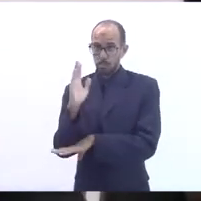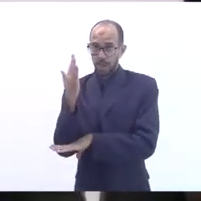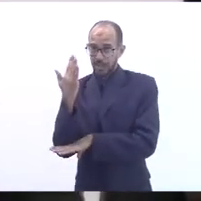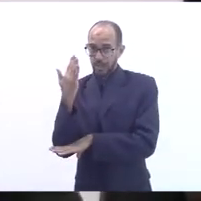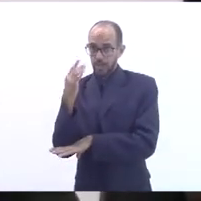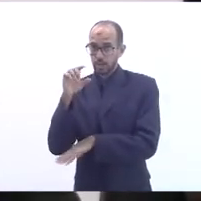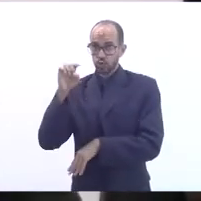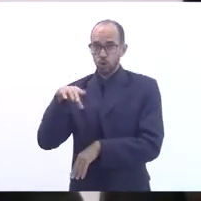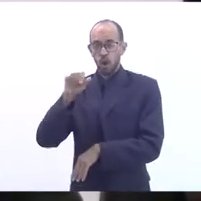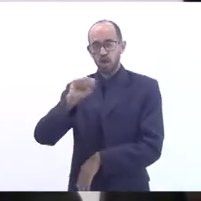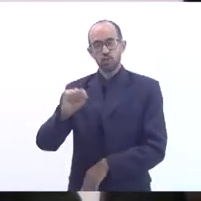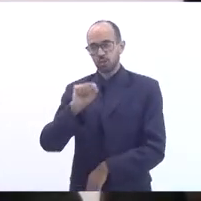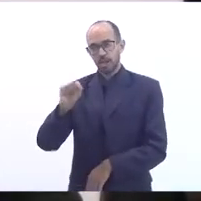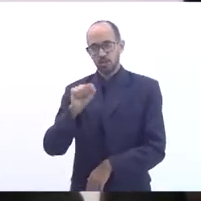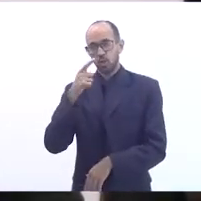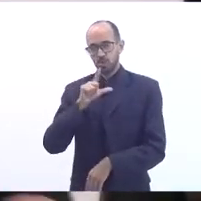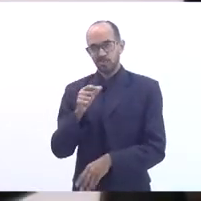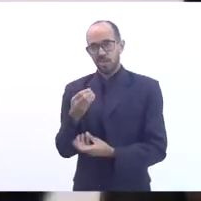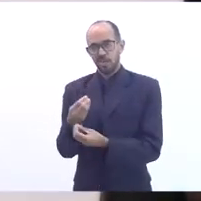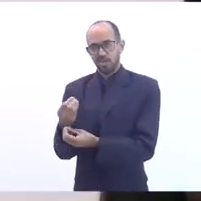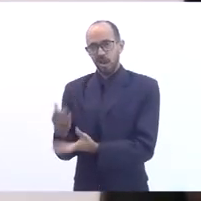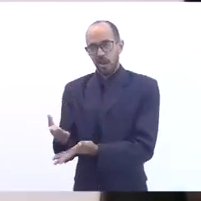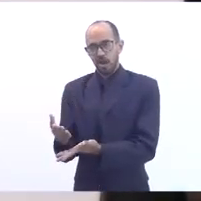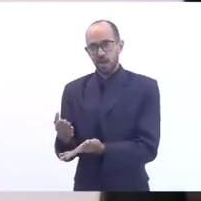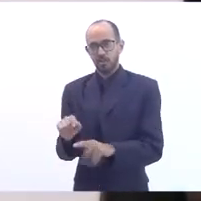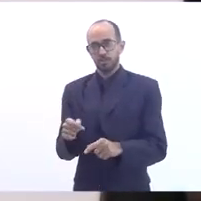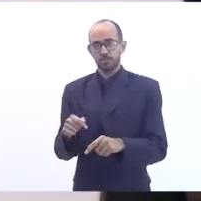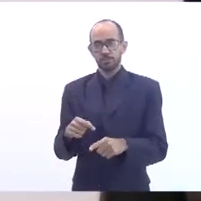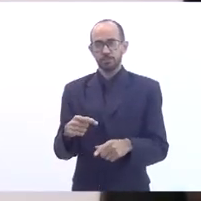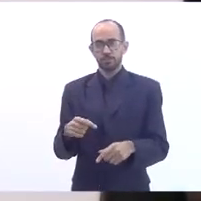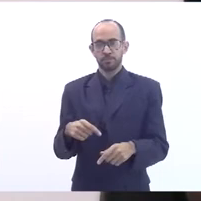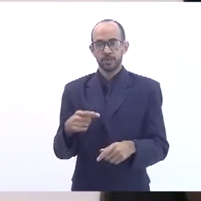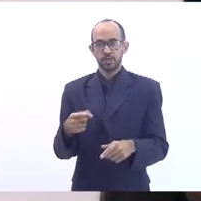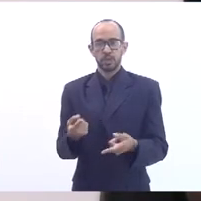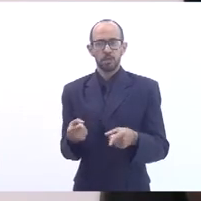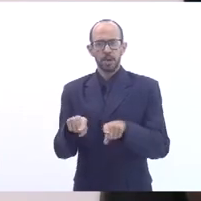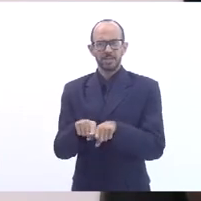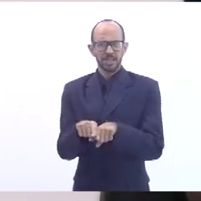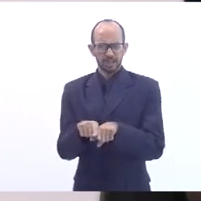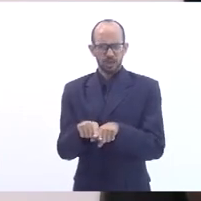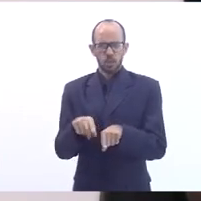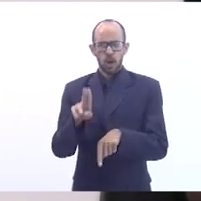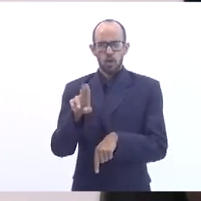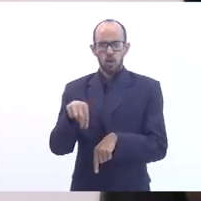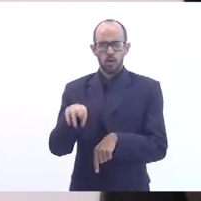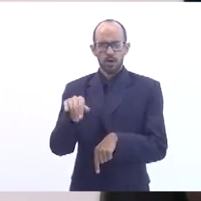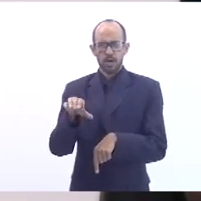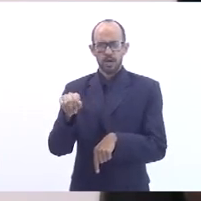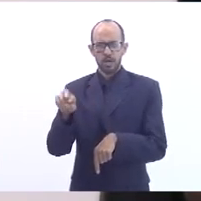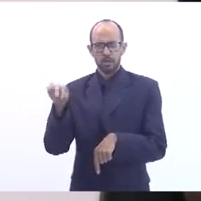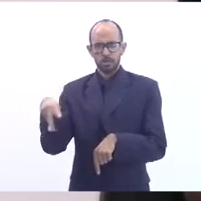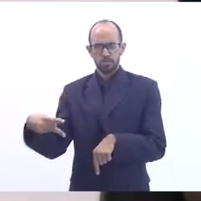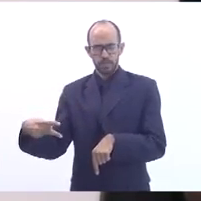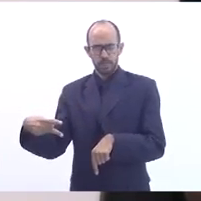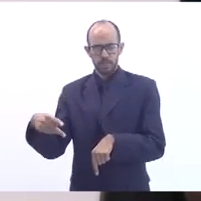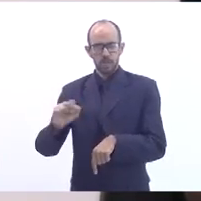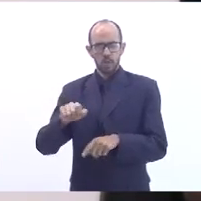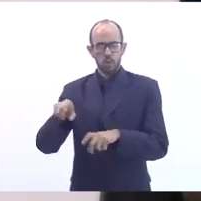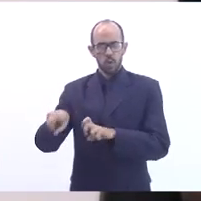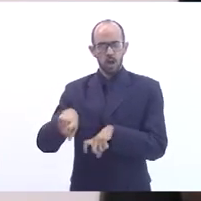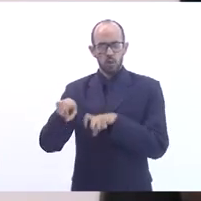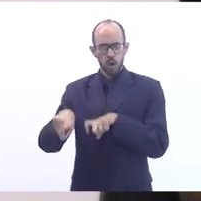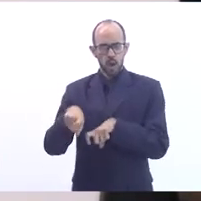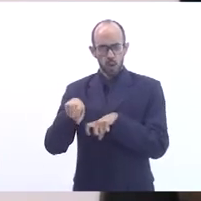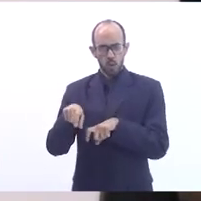eles são as associações que nem consegue trazer plantas de fora então até tem tem parceria de pesquisa com a Unicamp qual Rural com um monte de qual